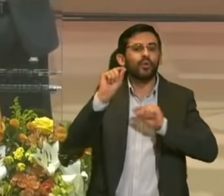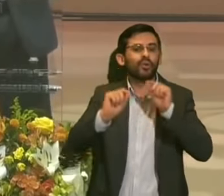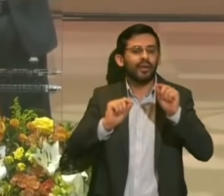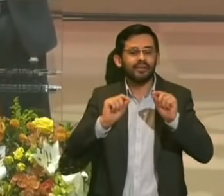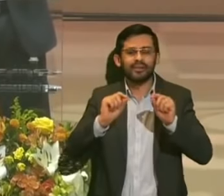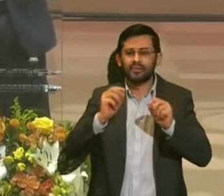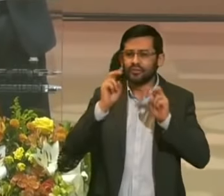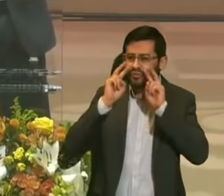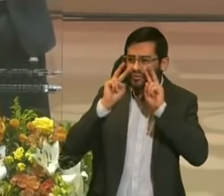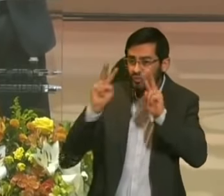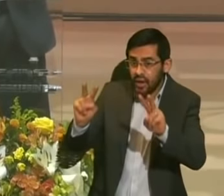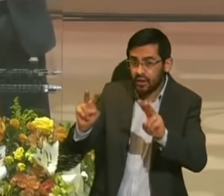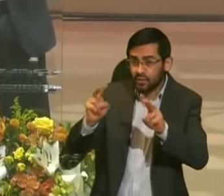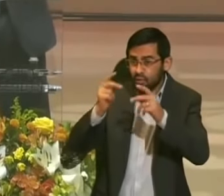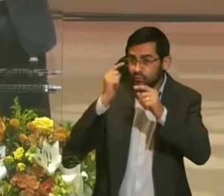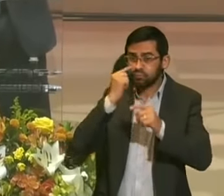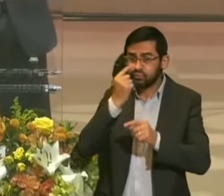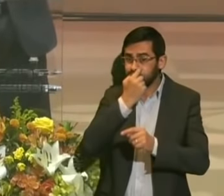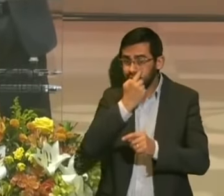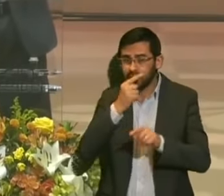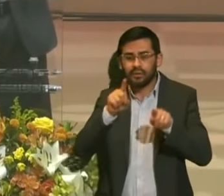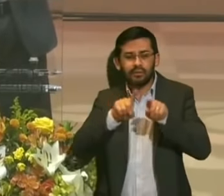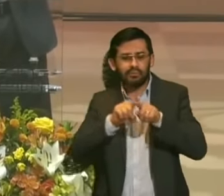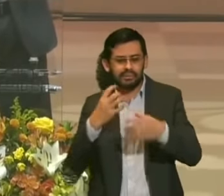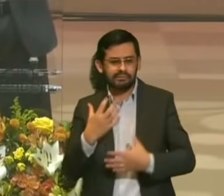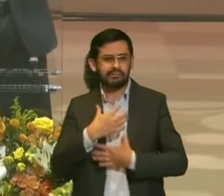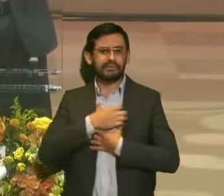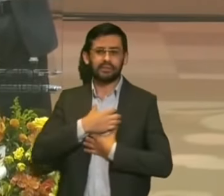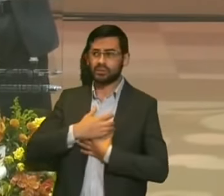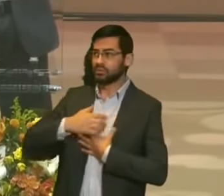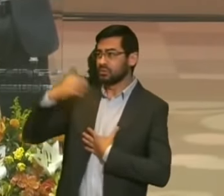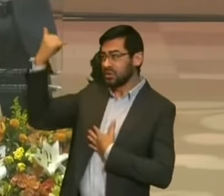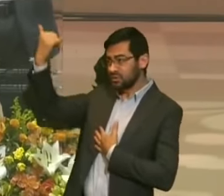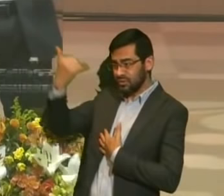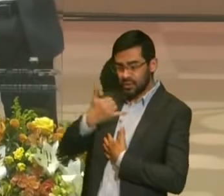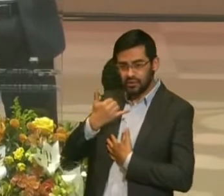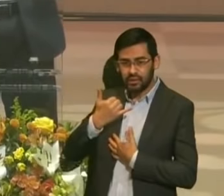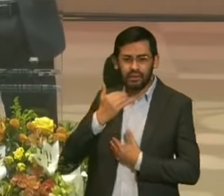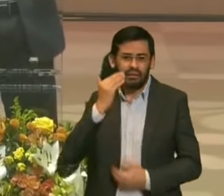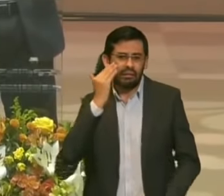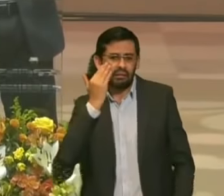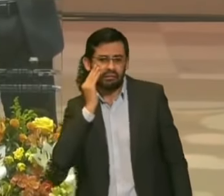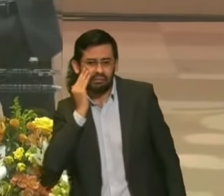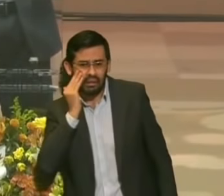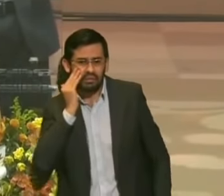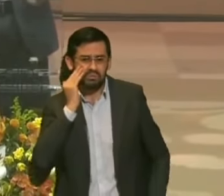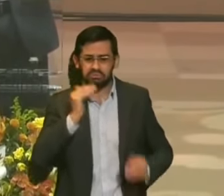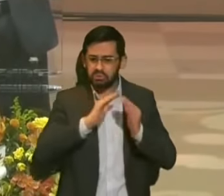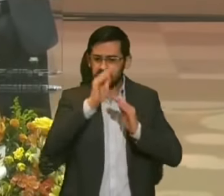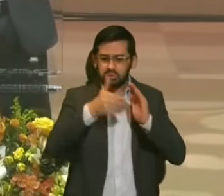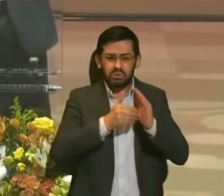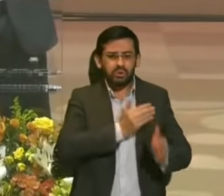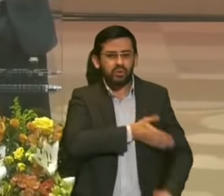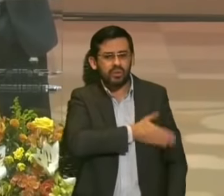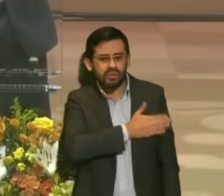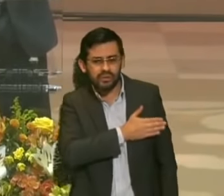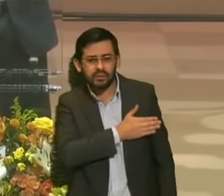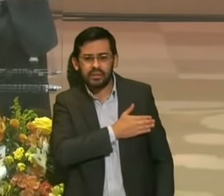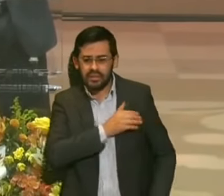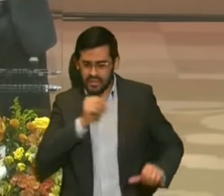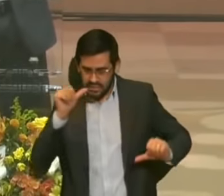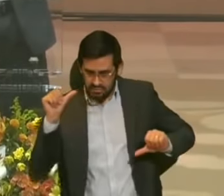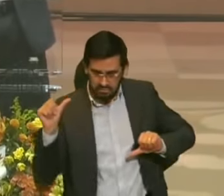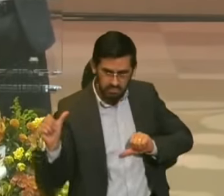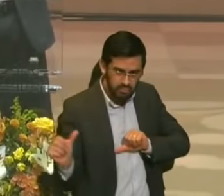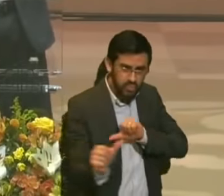suceder que vejam com os olhos e ouçam com os ouvidos, entendam com o coração e se convertam